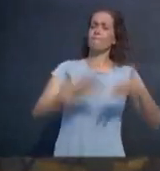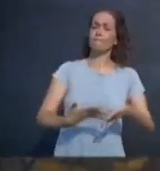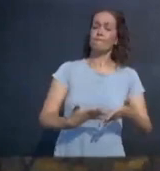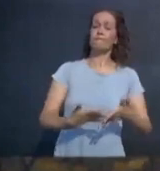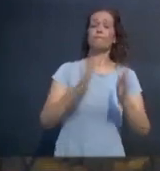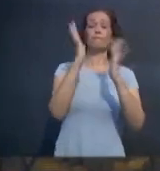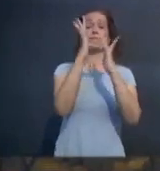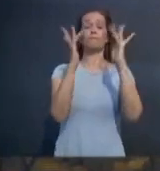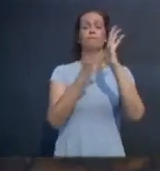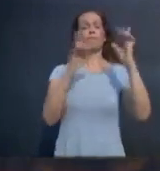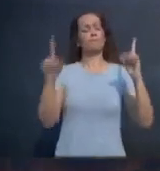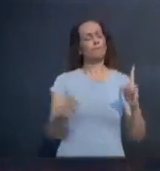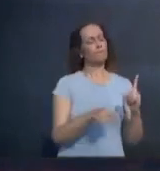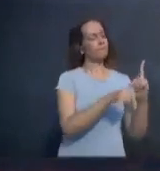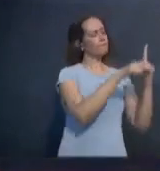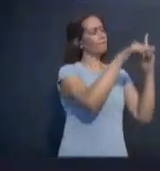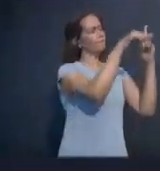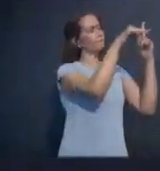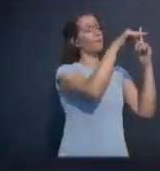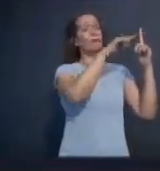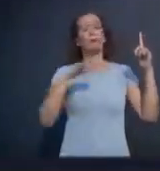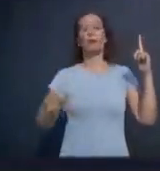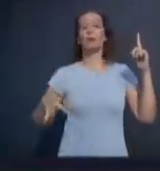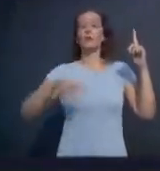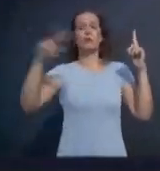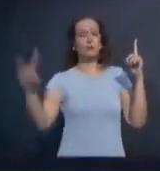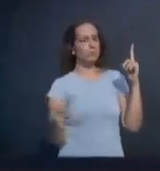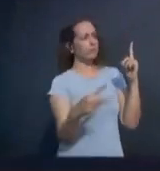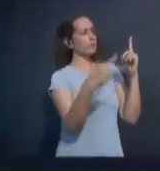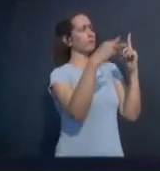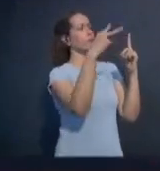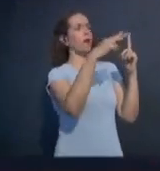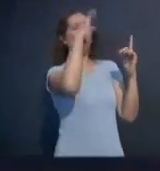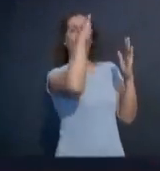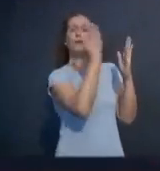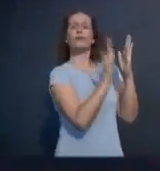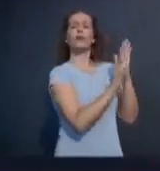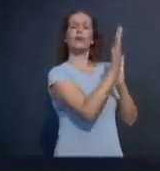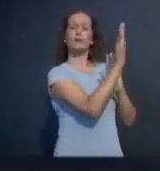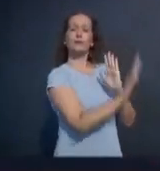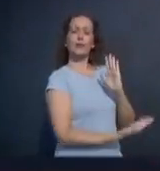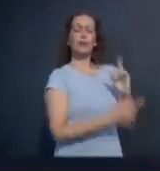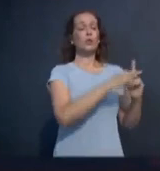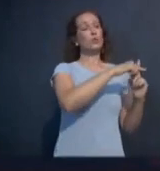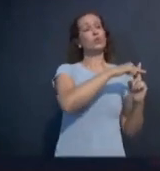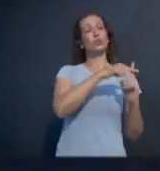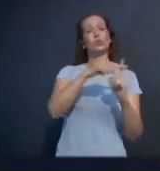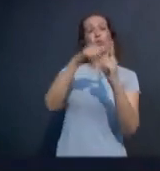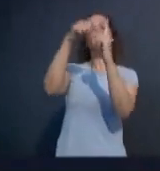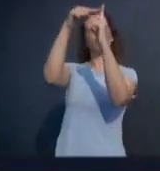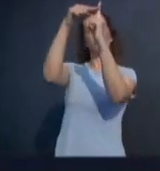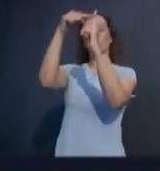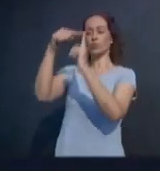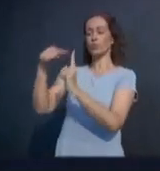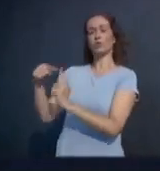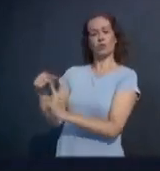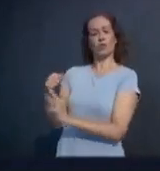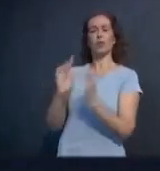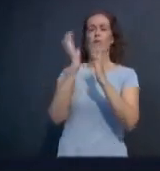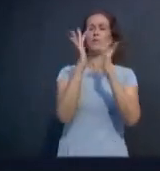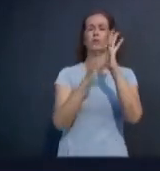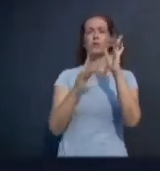levantado. No Calvário, Jesus Cristo foi levantado. Do modo como aquela serpente